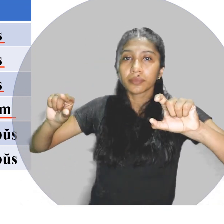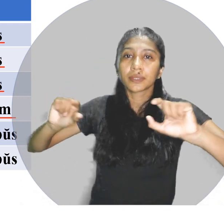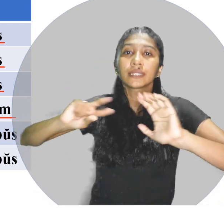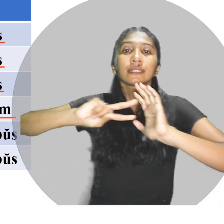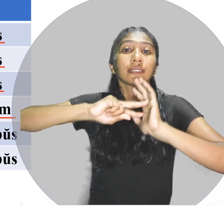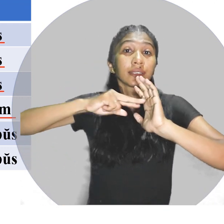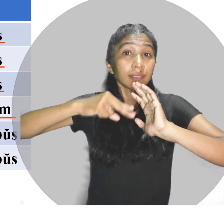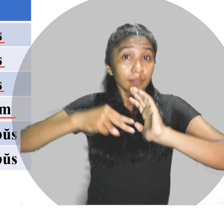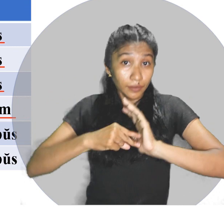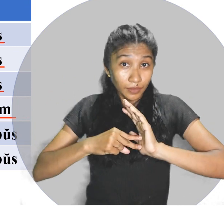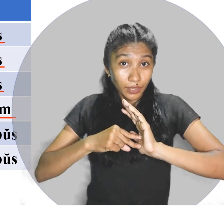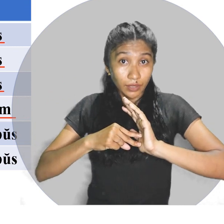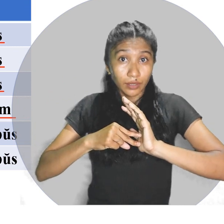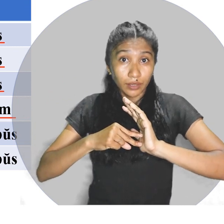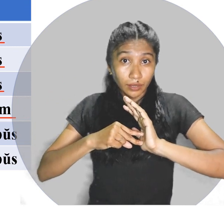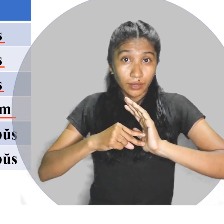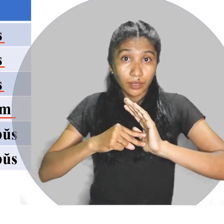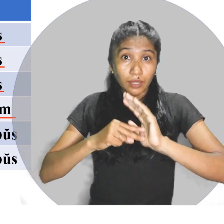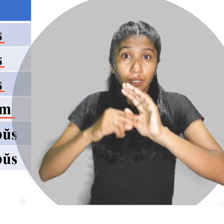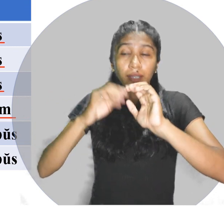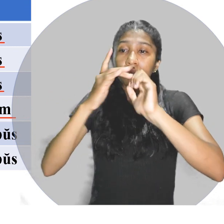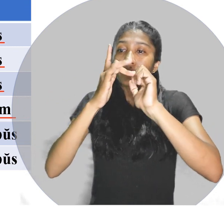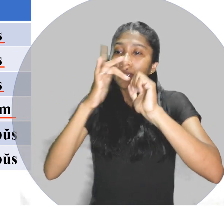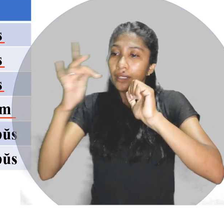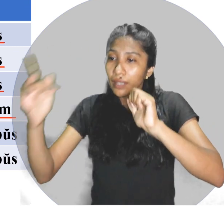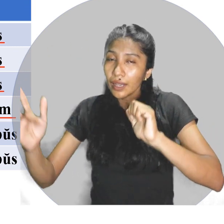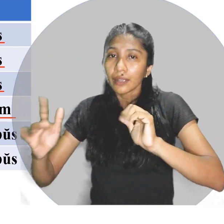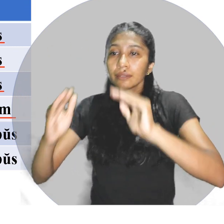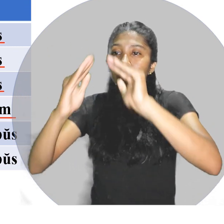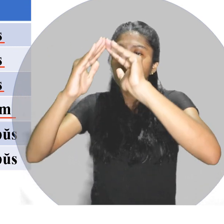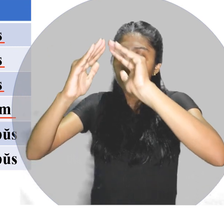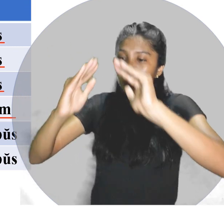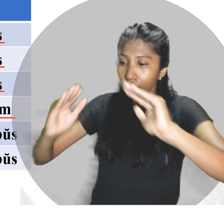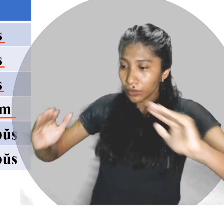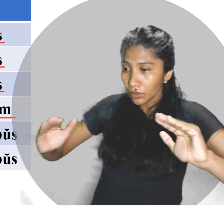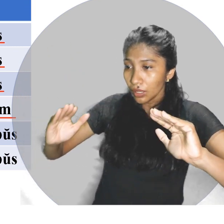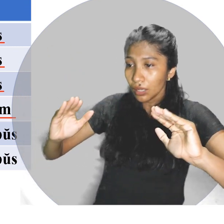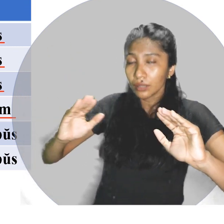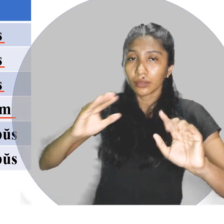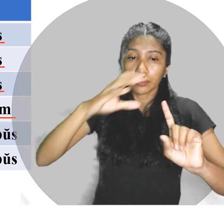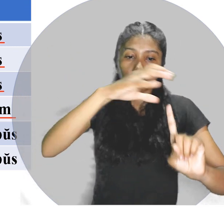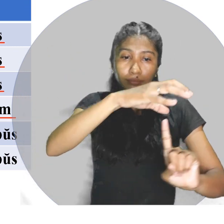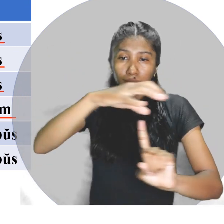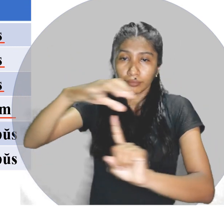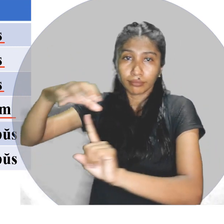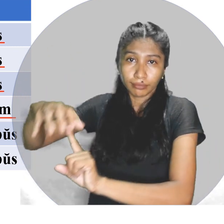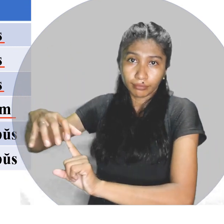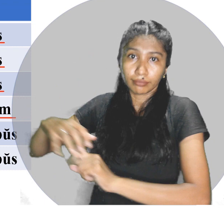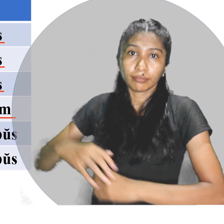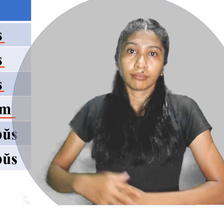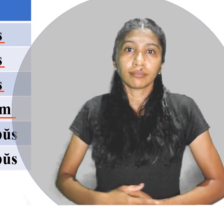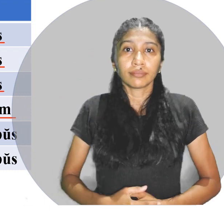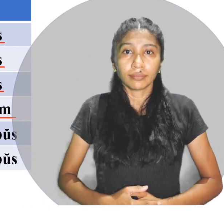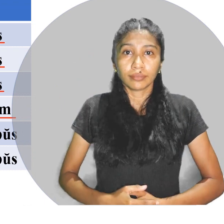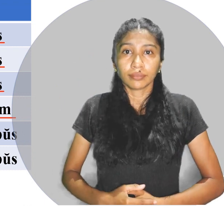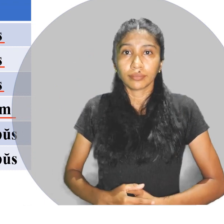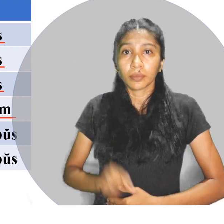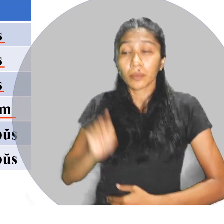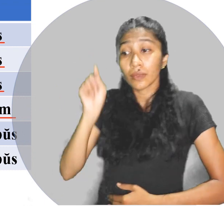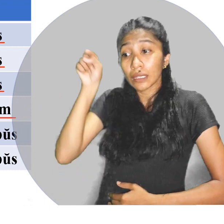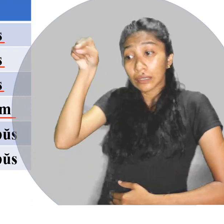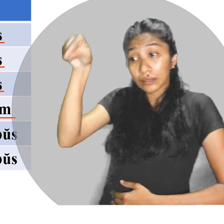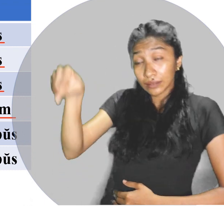a casa dourada dos reis. No dativo singular, teremos